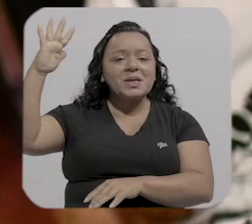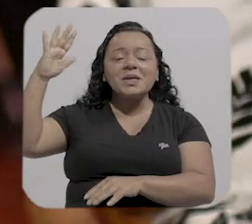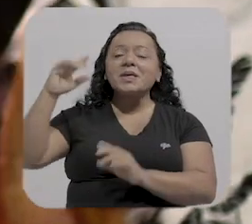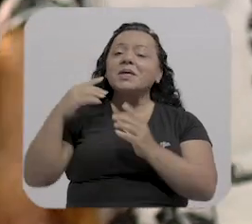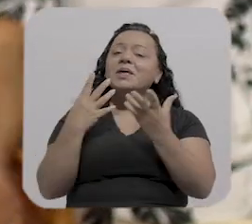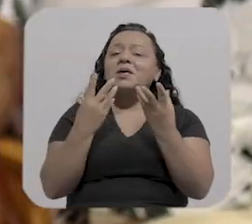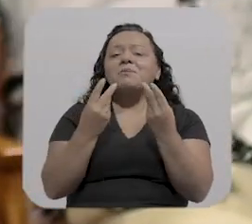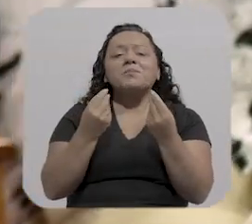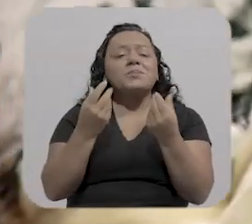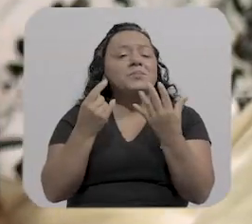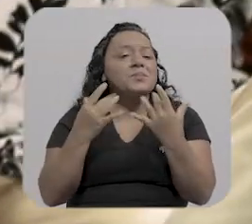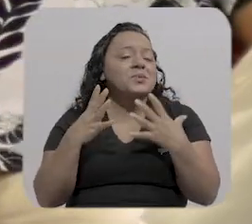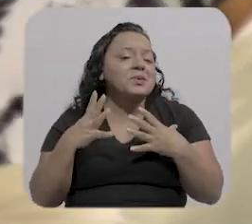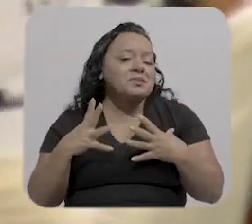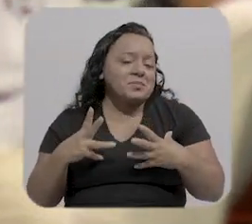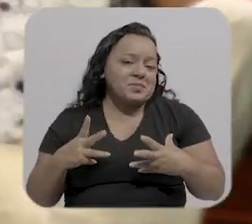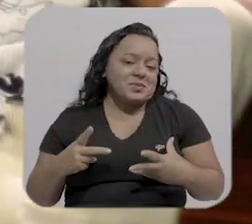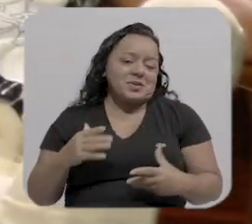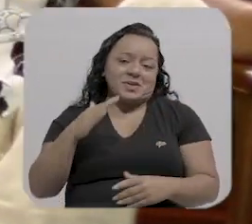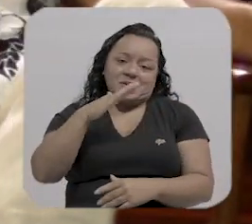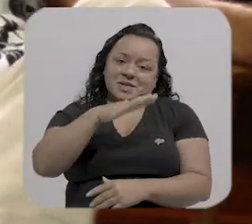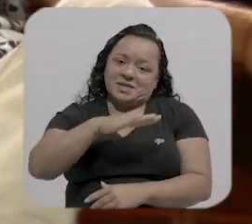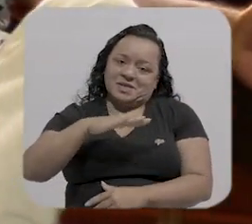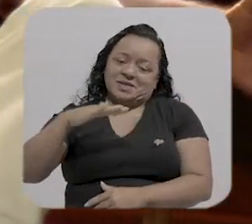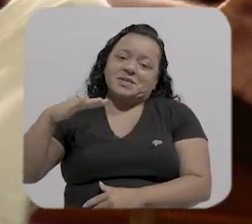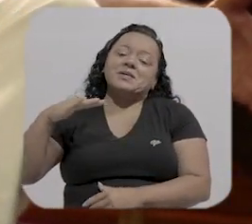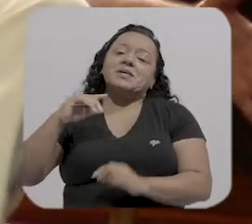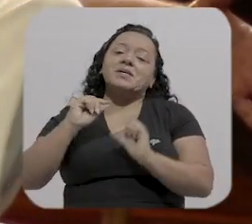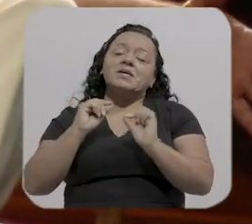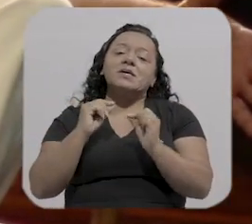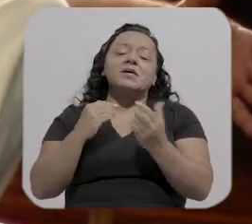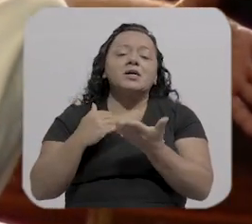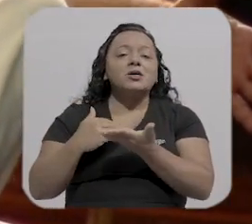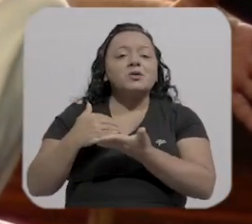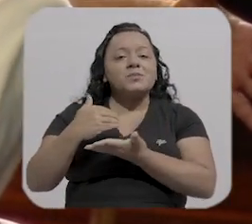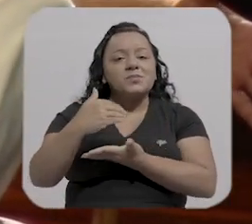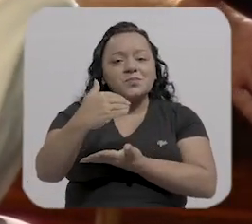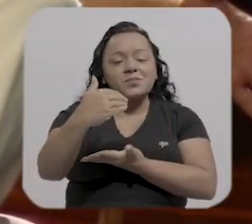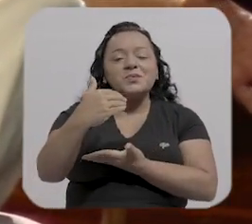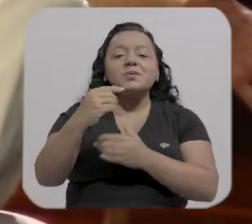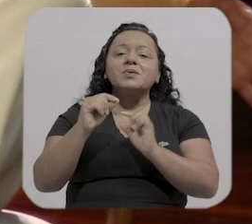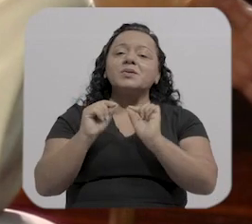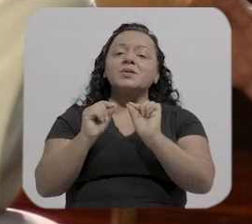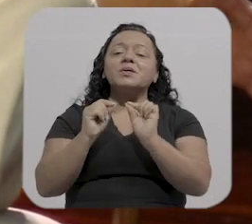A pureza da criança é... E eu acho que foi aí que começou a minha